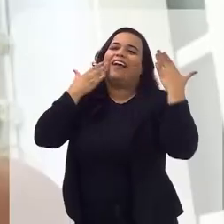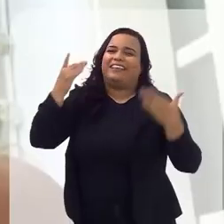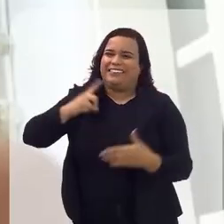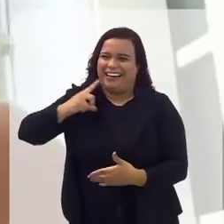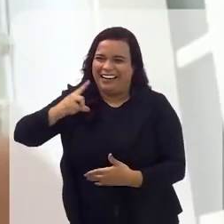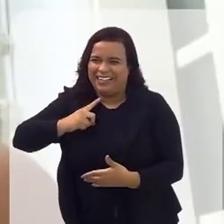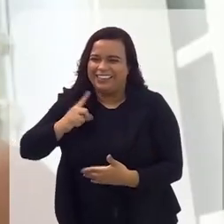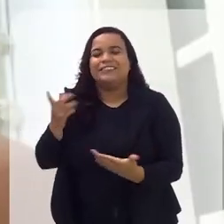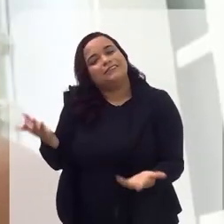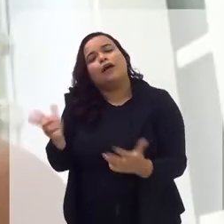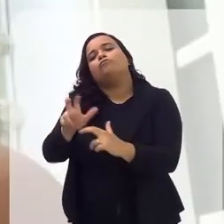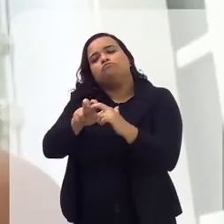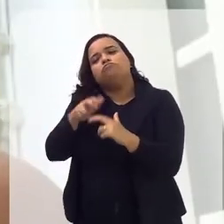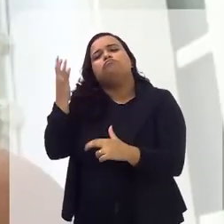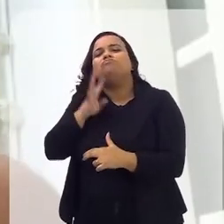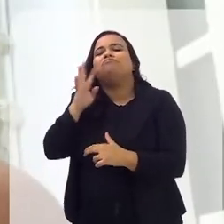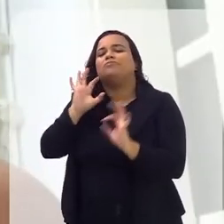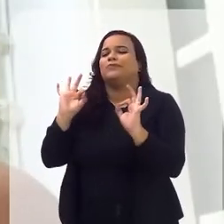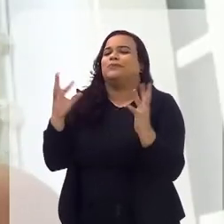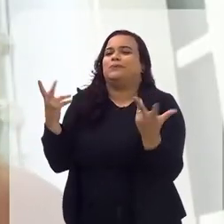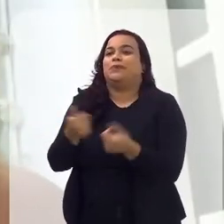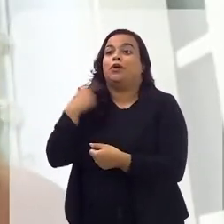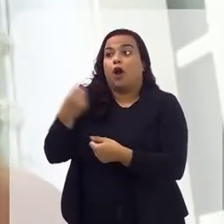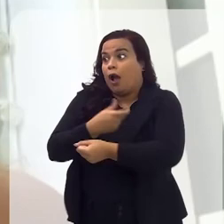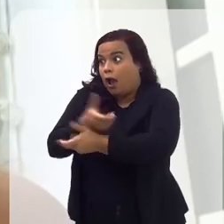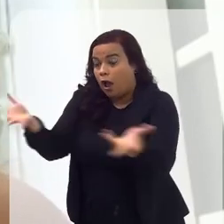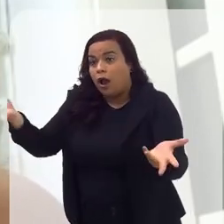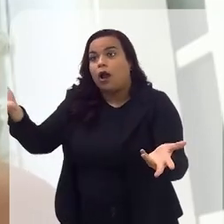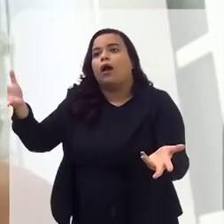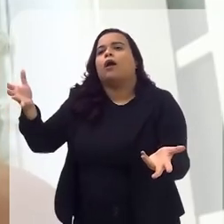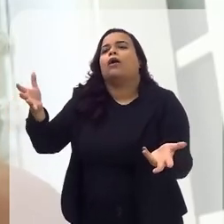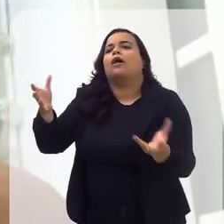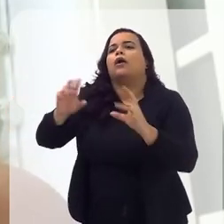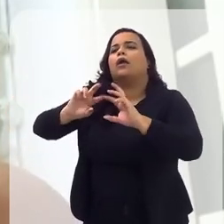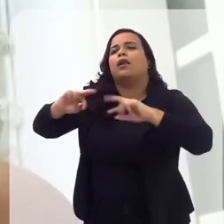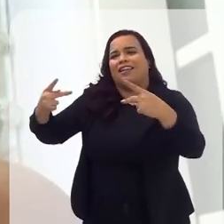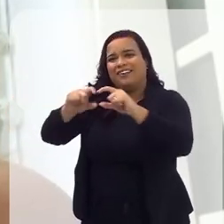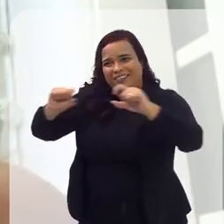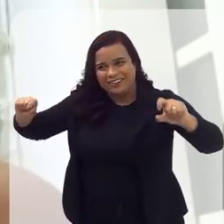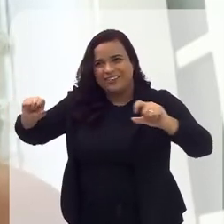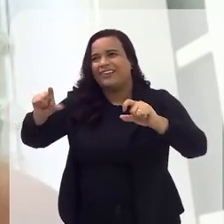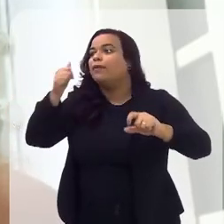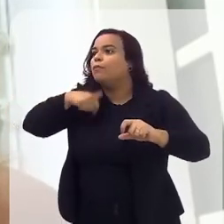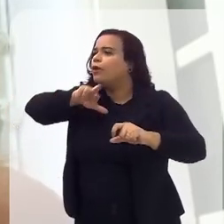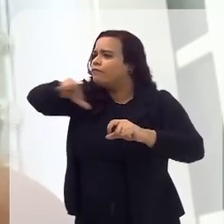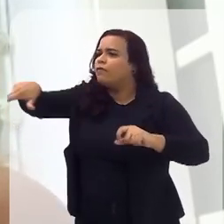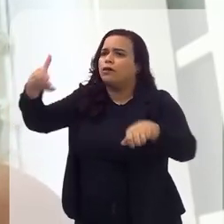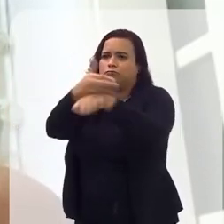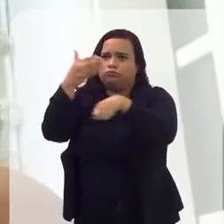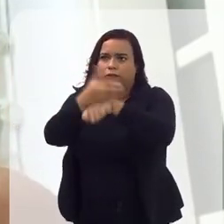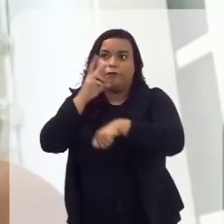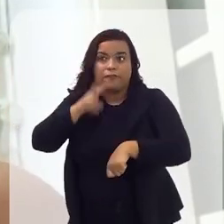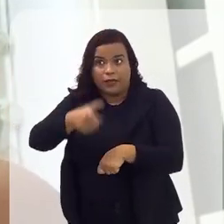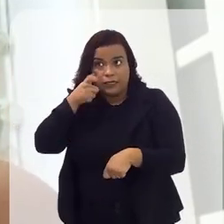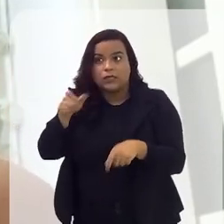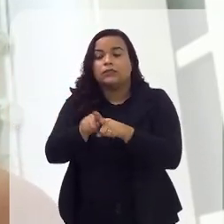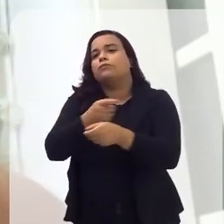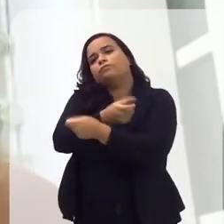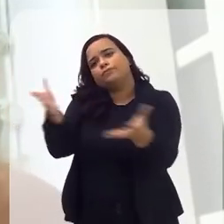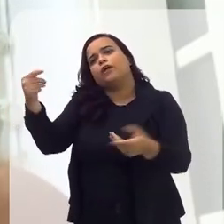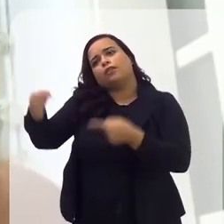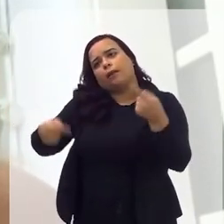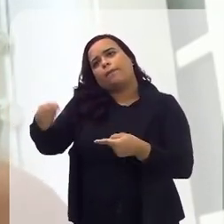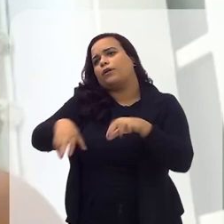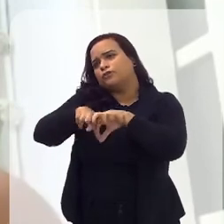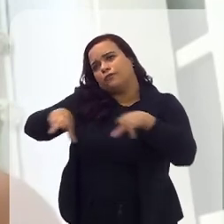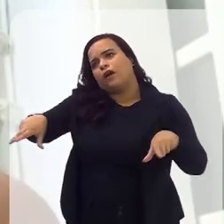estética. Isso é muito bacana. Então, a gente vai abrir, a ideia é poder disponibilizar esse link para que essas mulheres tenham acesso, enfim, possam